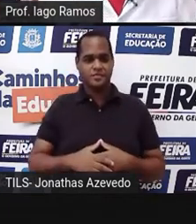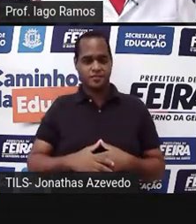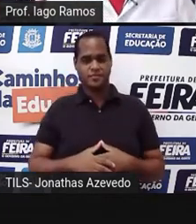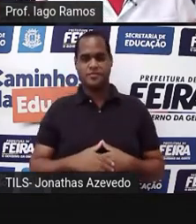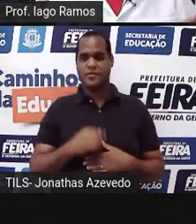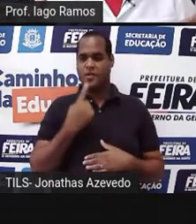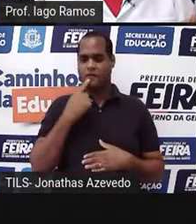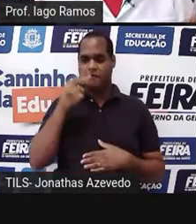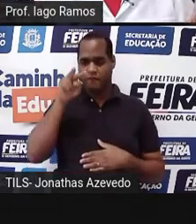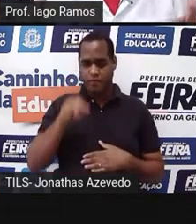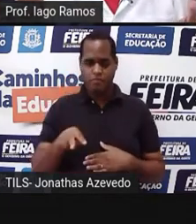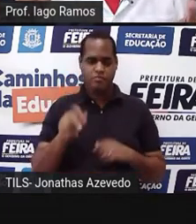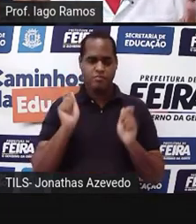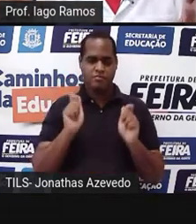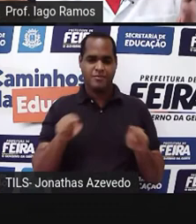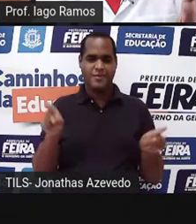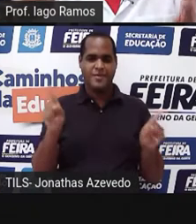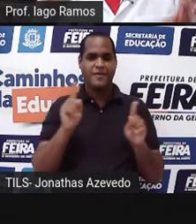Eu nem vou ler.